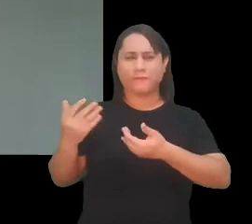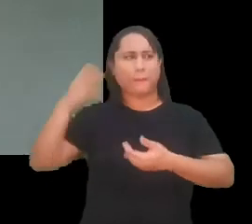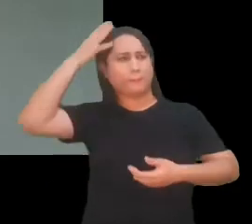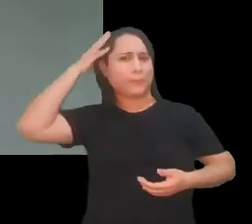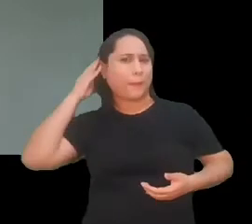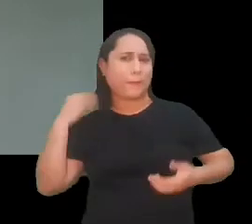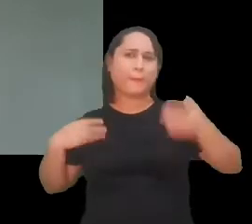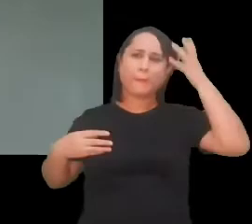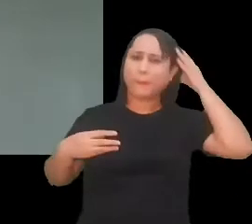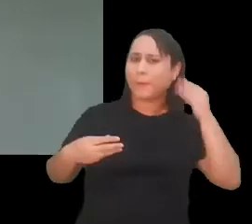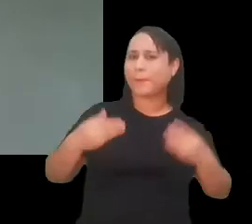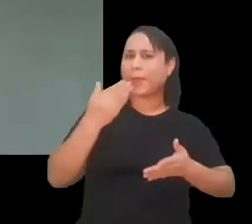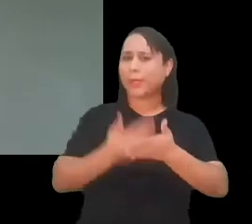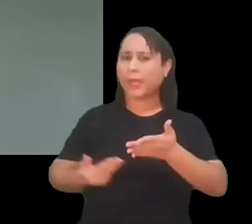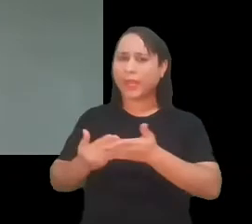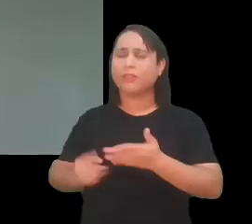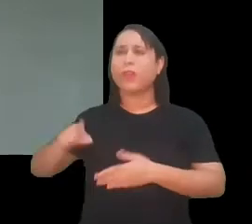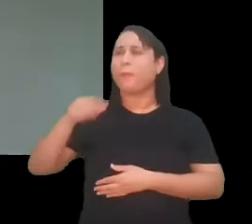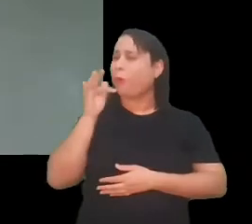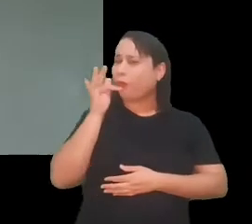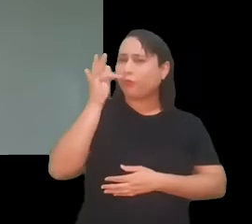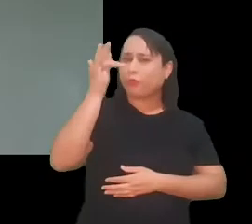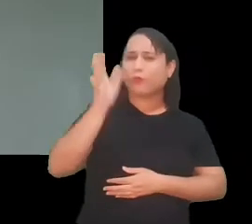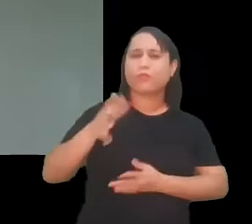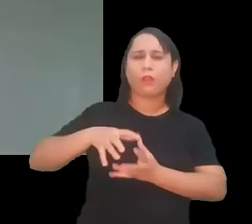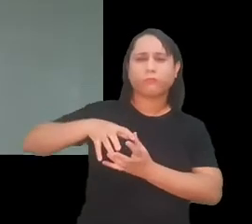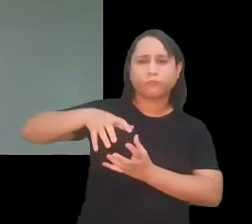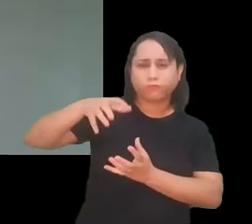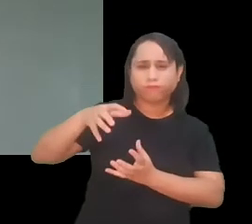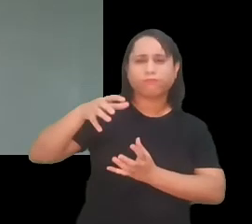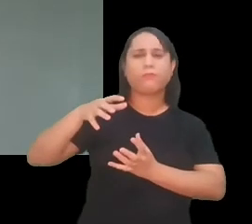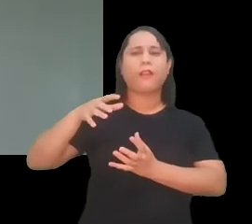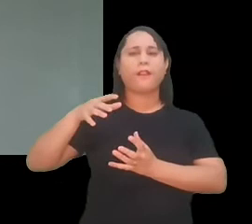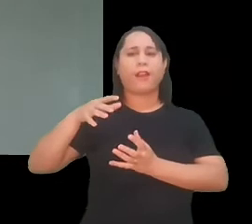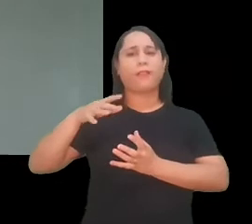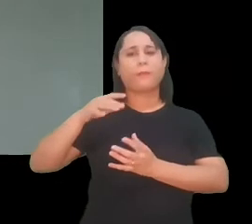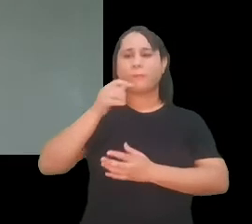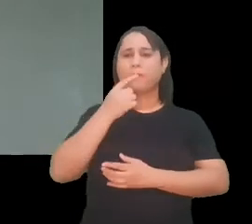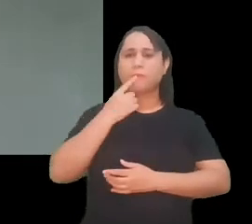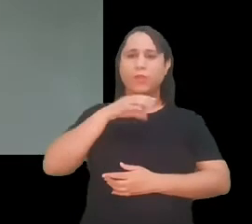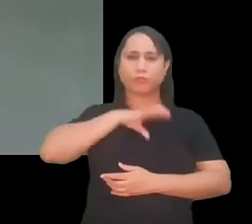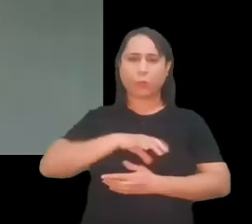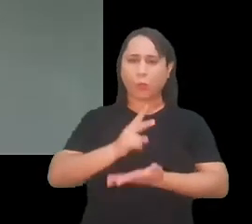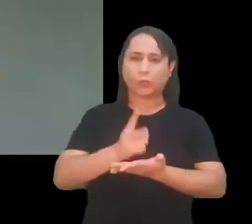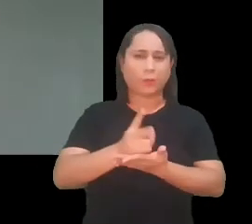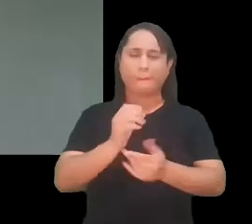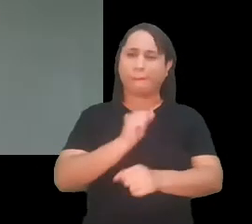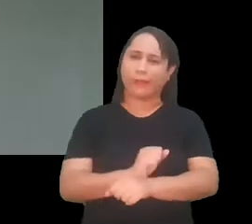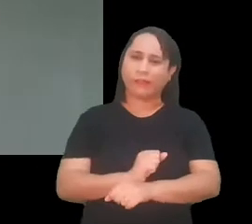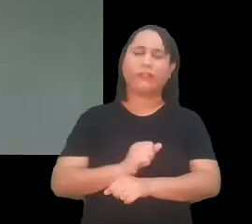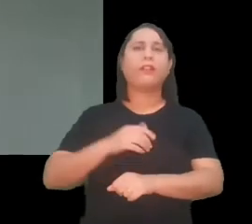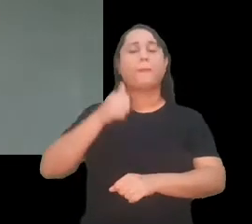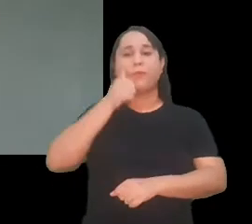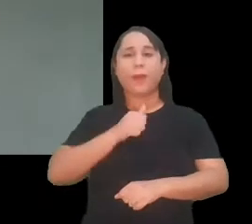chega lá na frente, em idade avançada, ela tem a menopausa, ela para de produzir os hormônios sexuais femininos e por isso começa a se manifestar